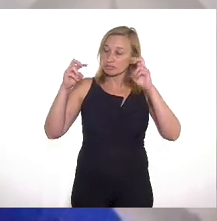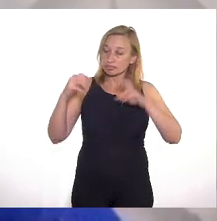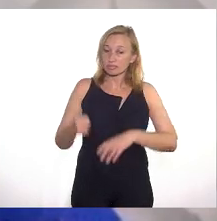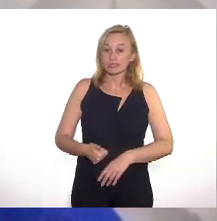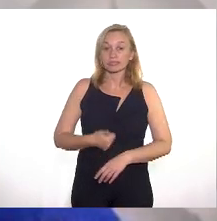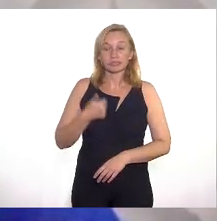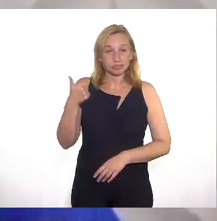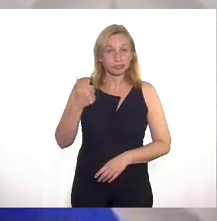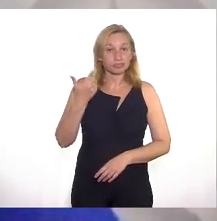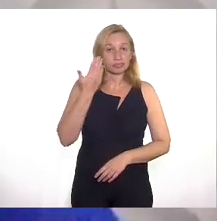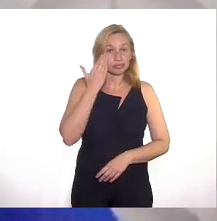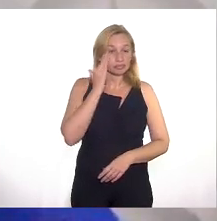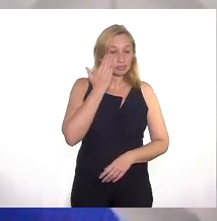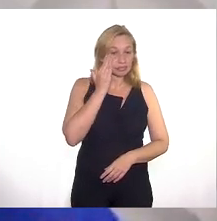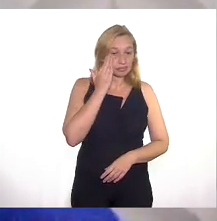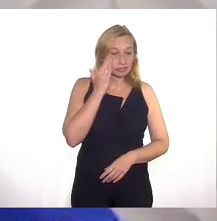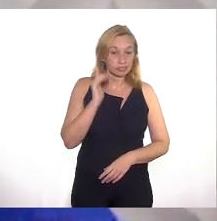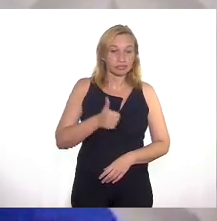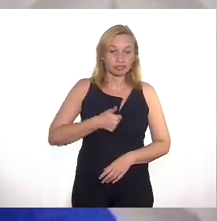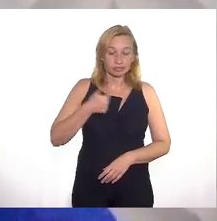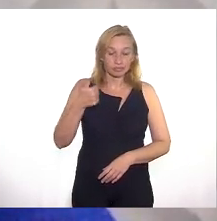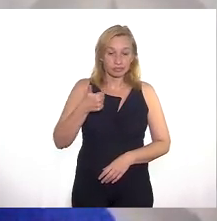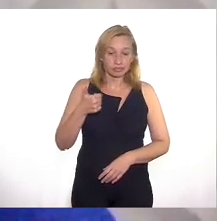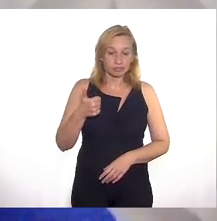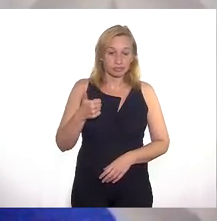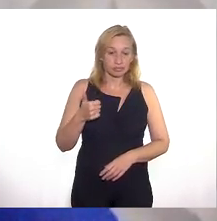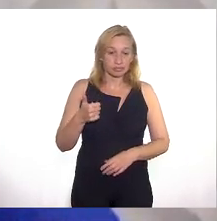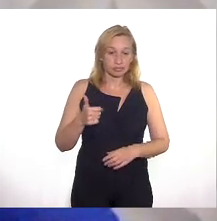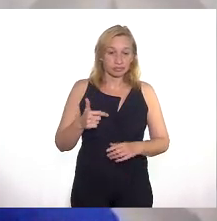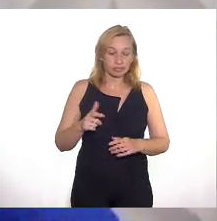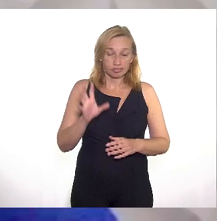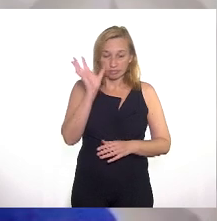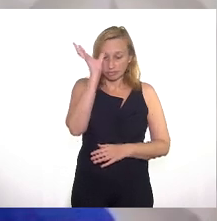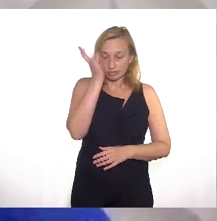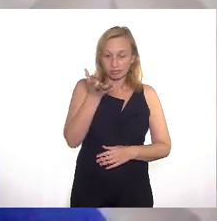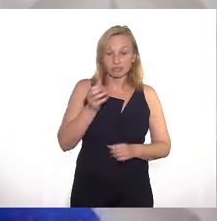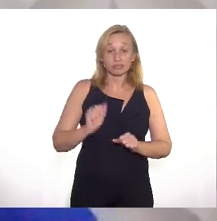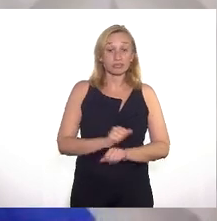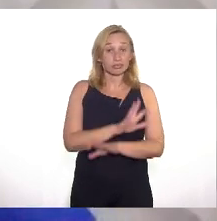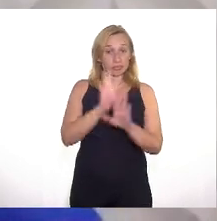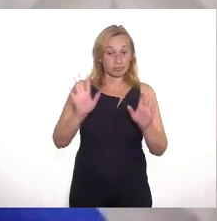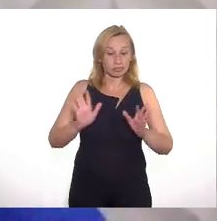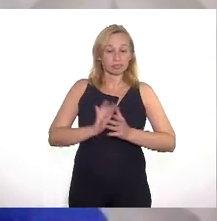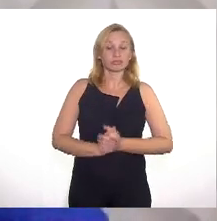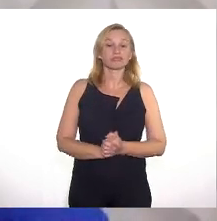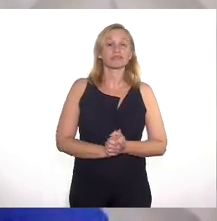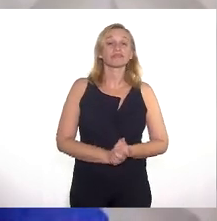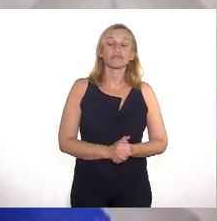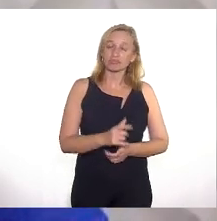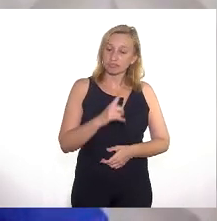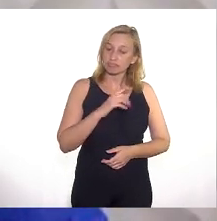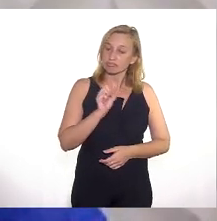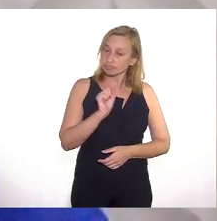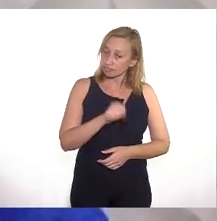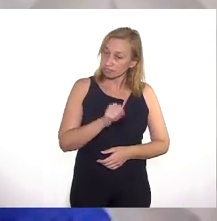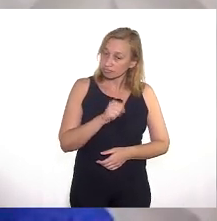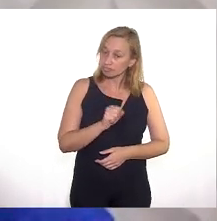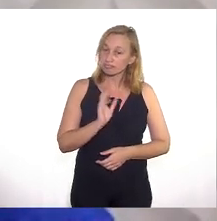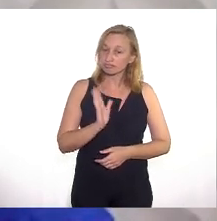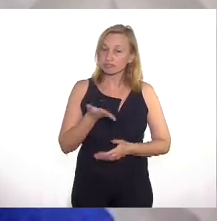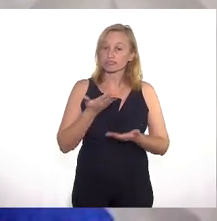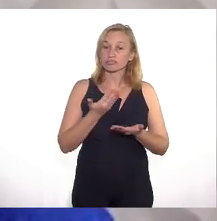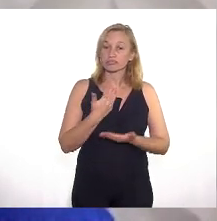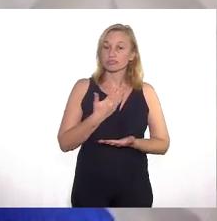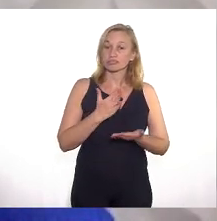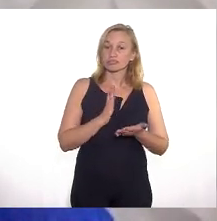melhor entendimento e o melhor posicionamento, uma coisa ficou muito clara, é que existe sim já algum